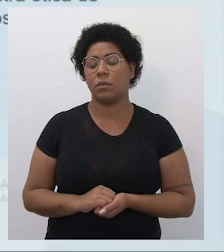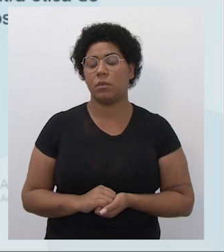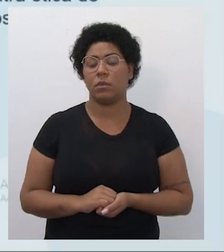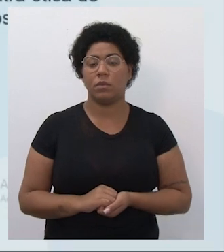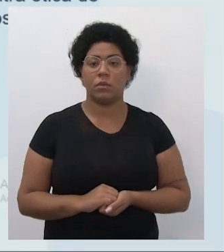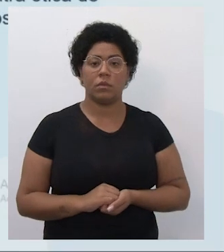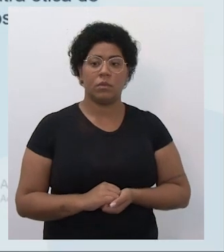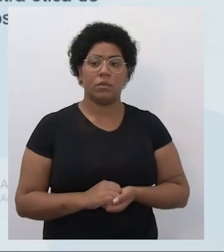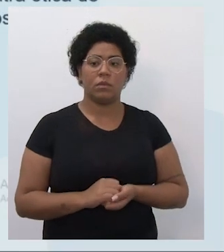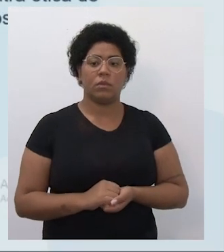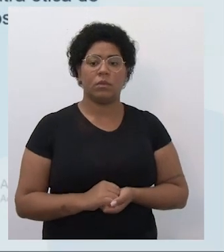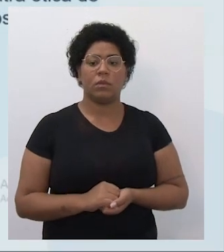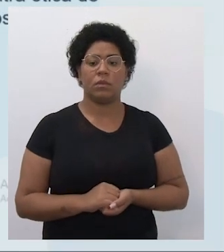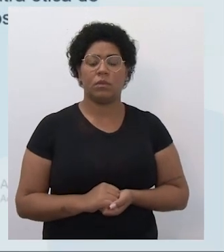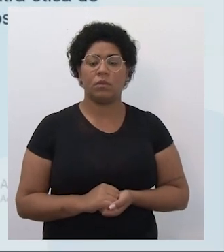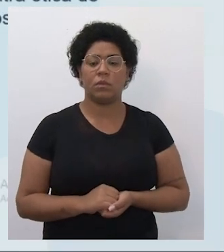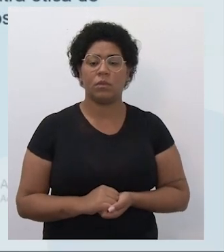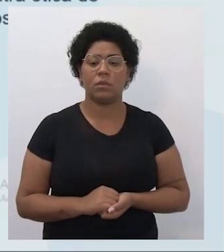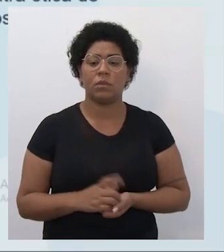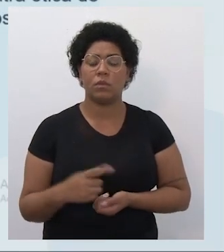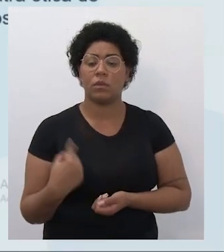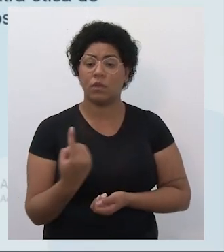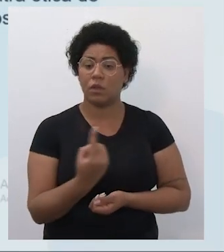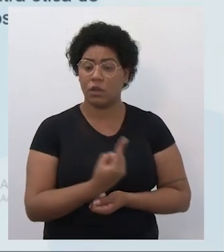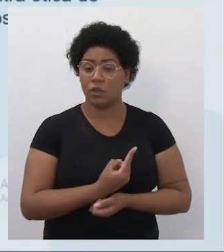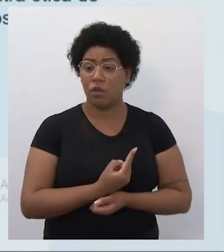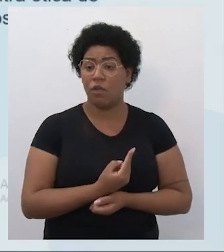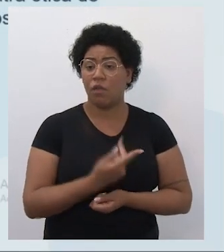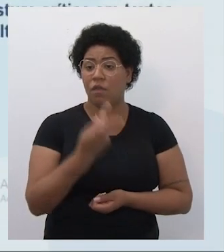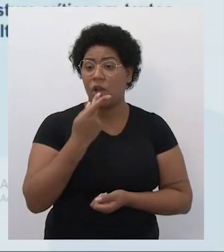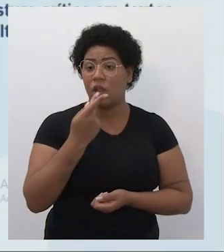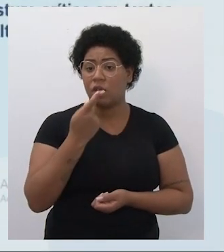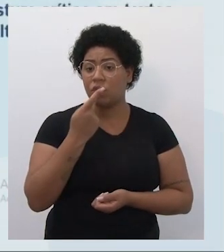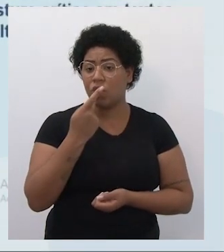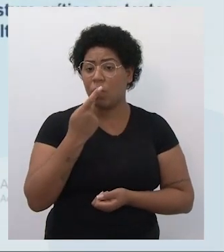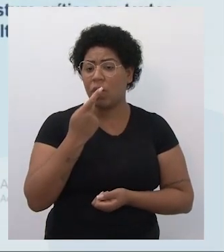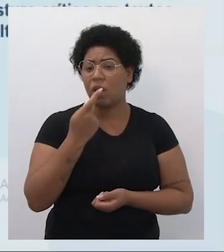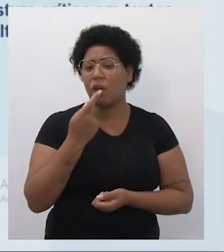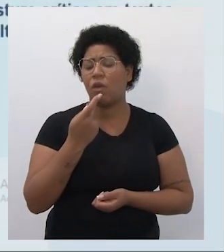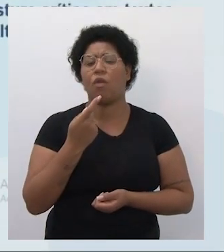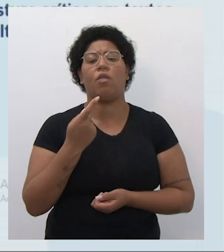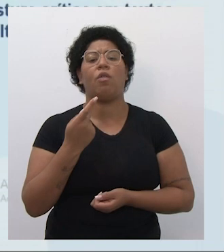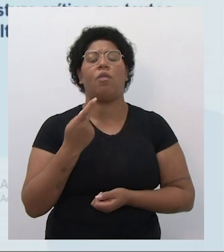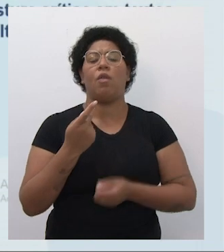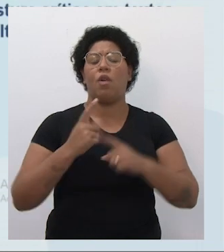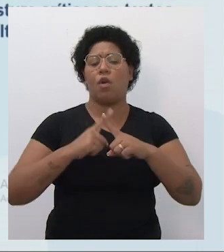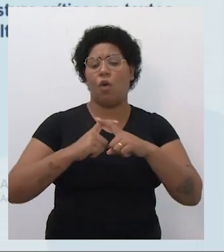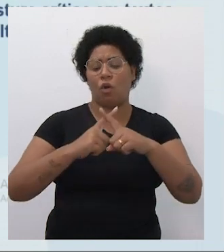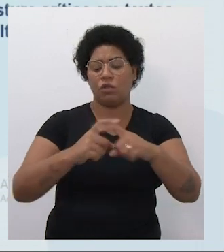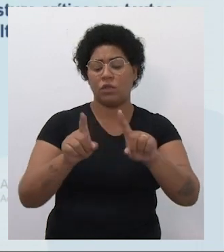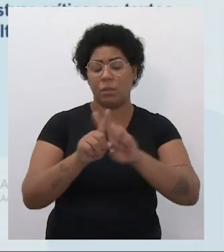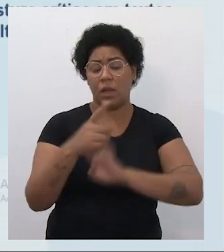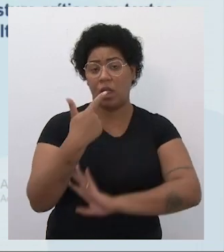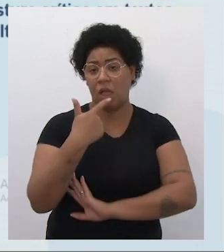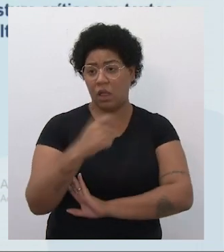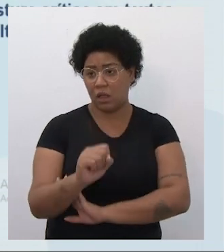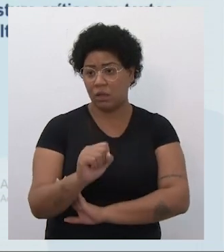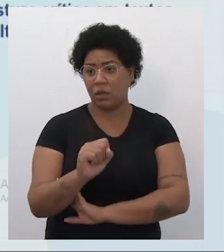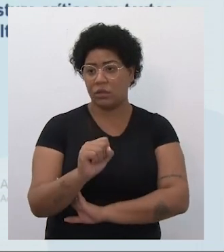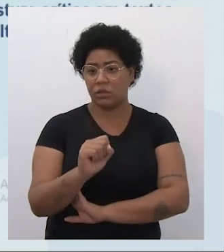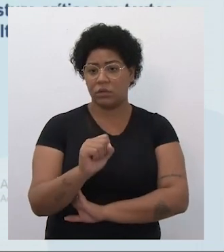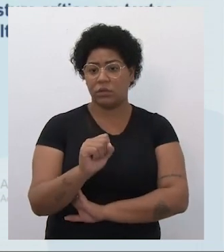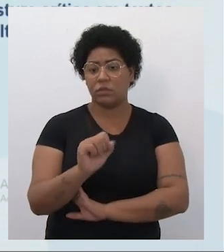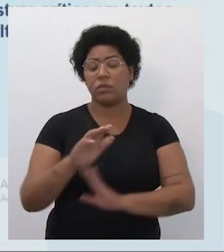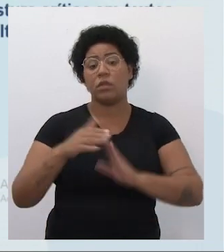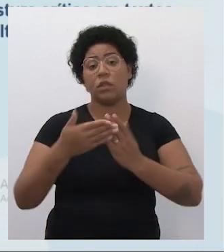Curricular específico. E aqui nós vamos falar sobre a área de linguagens e códigos. Bem, no componente de